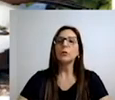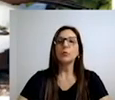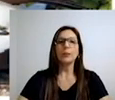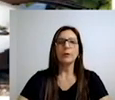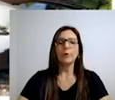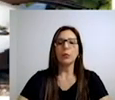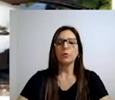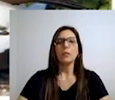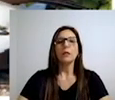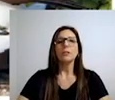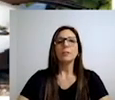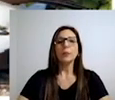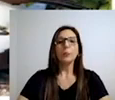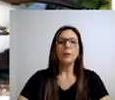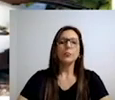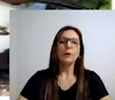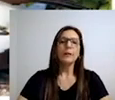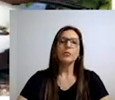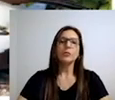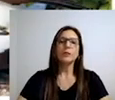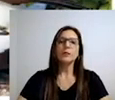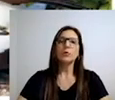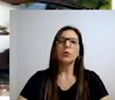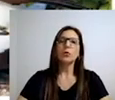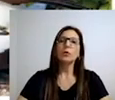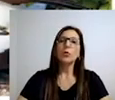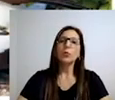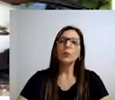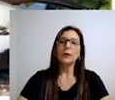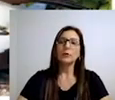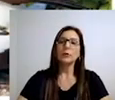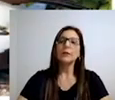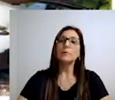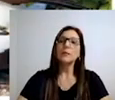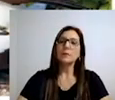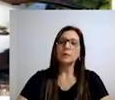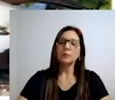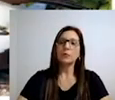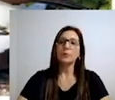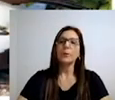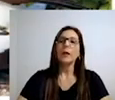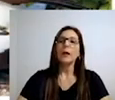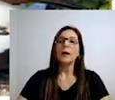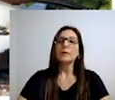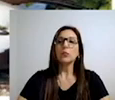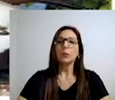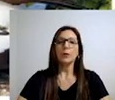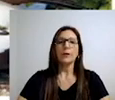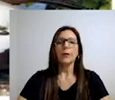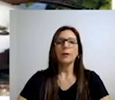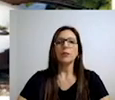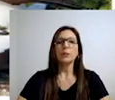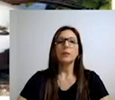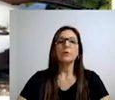do animal. Geralmente, o macho utiliza um órgão copulador específico. A esse